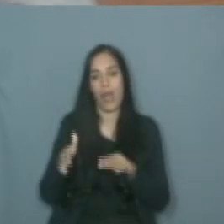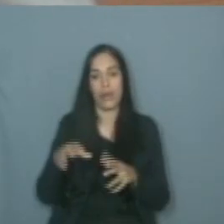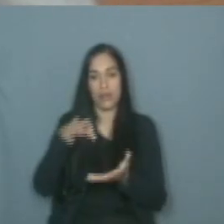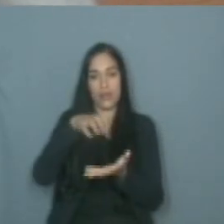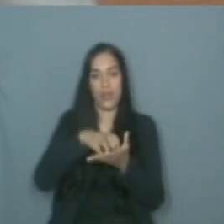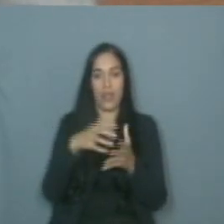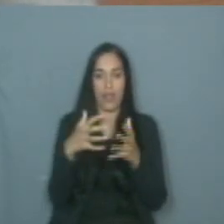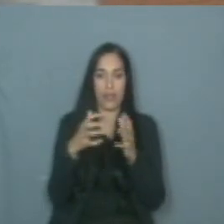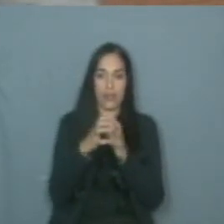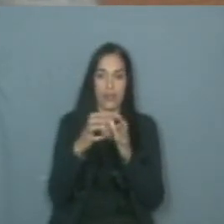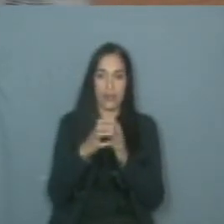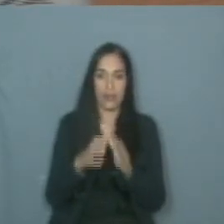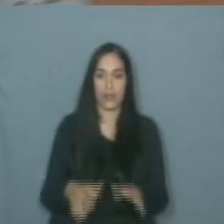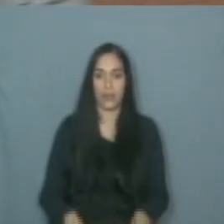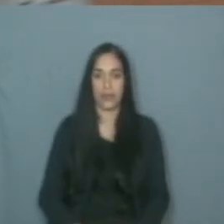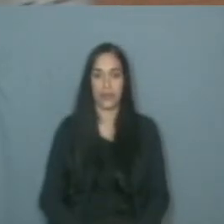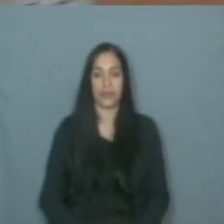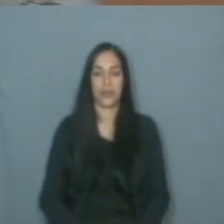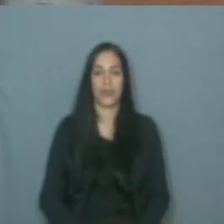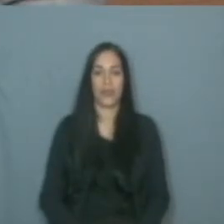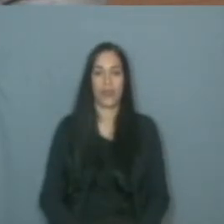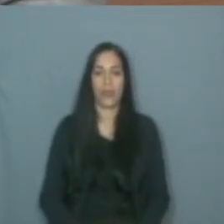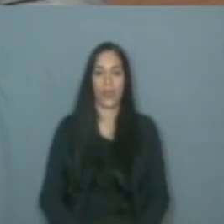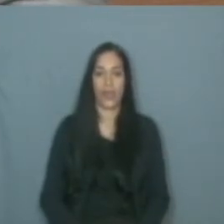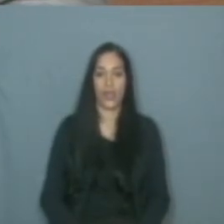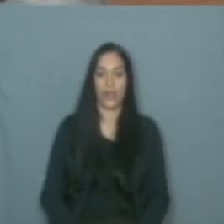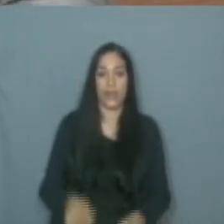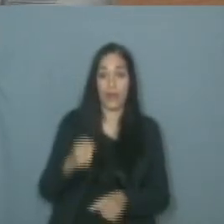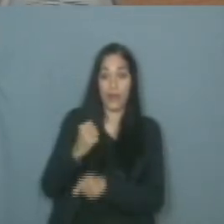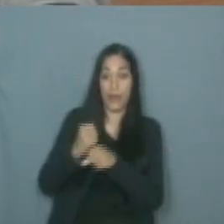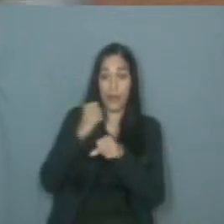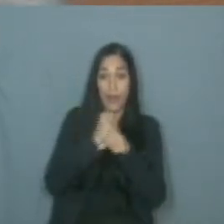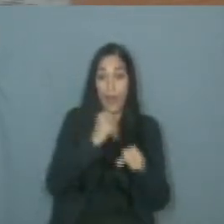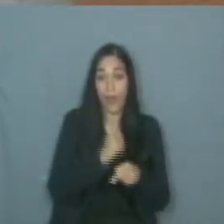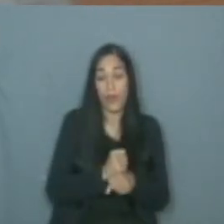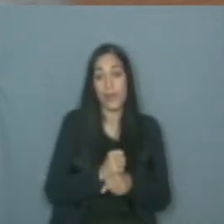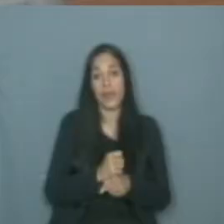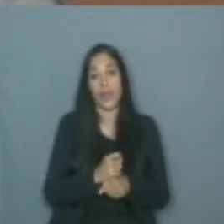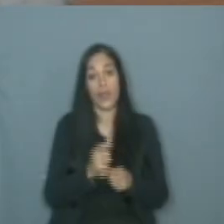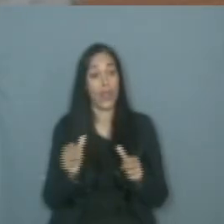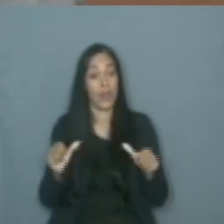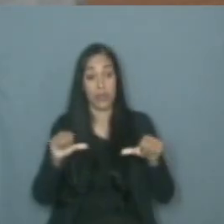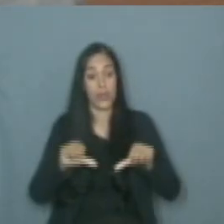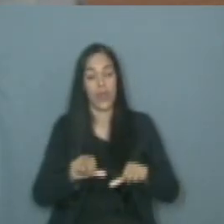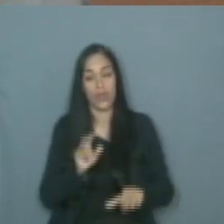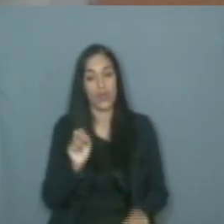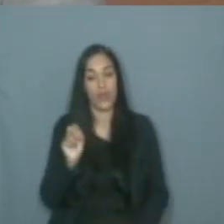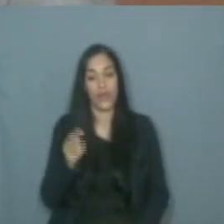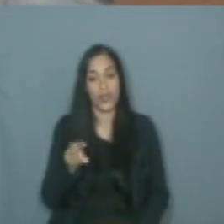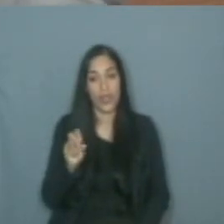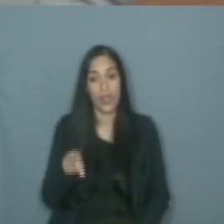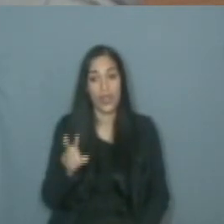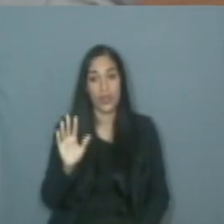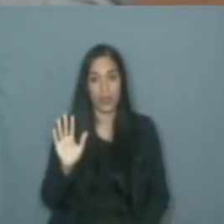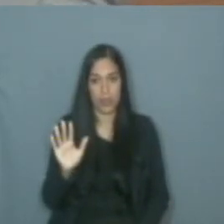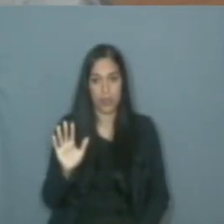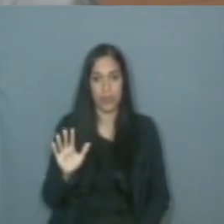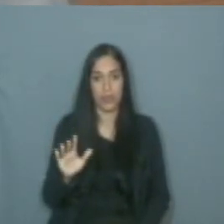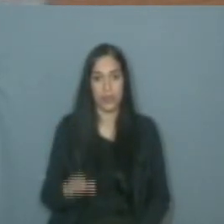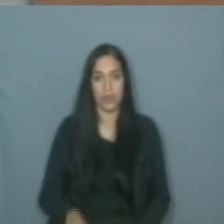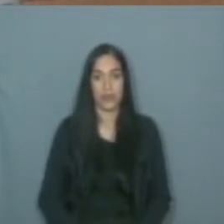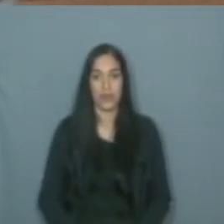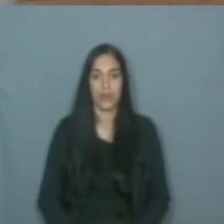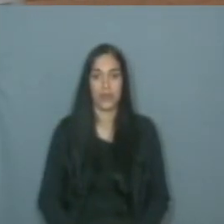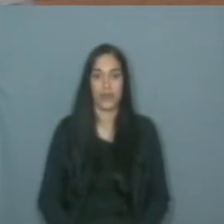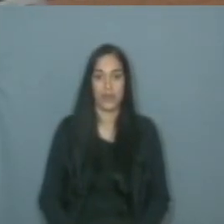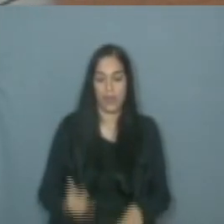lá. Essa obra, aí tem uma coisa pior do que o veneno. Tinha uma...